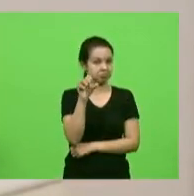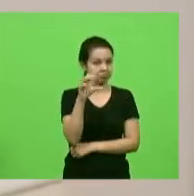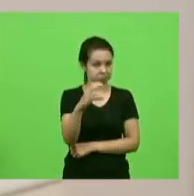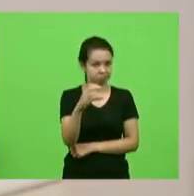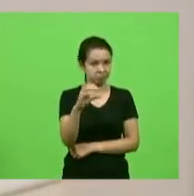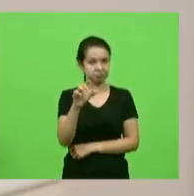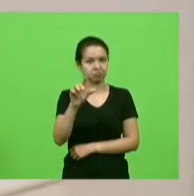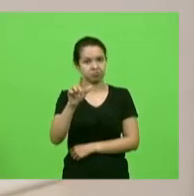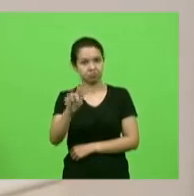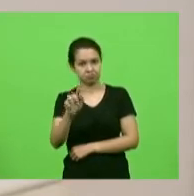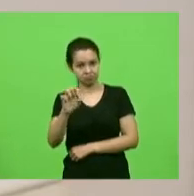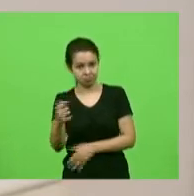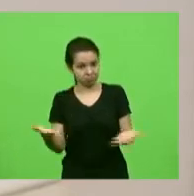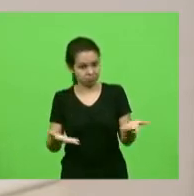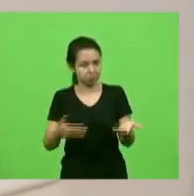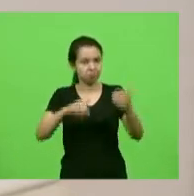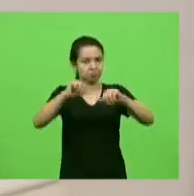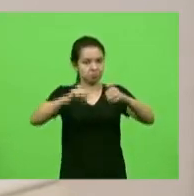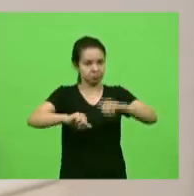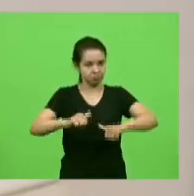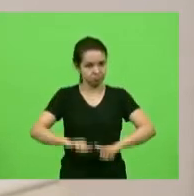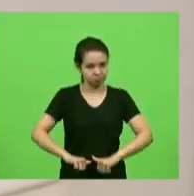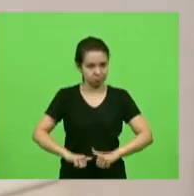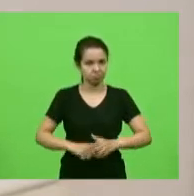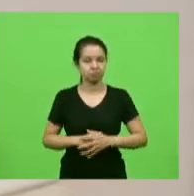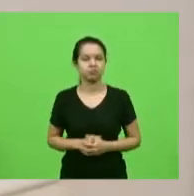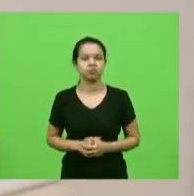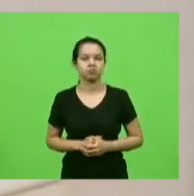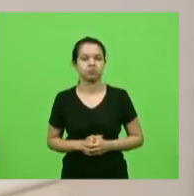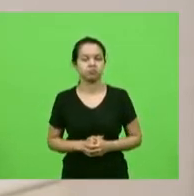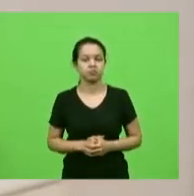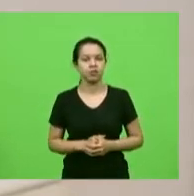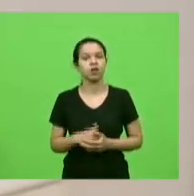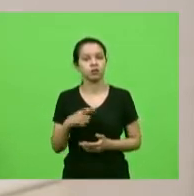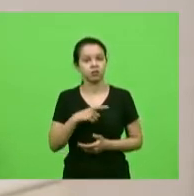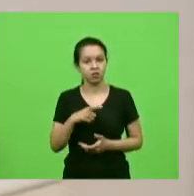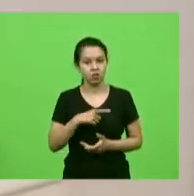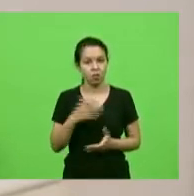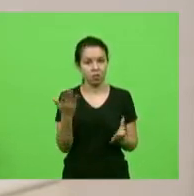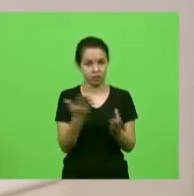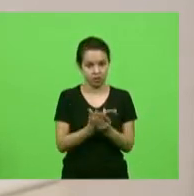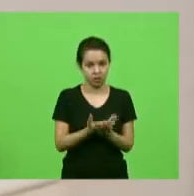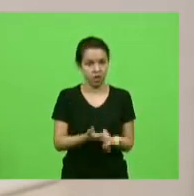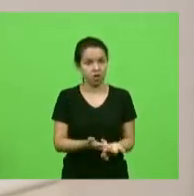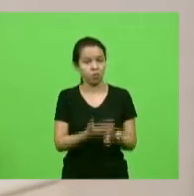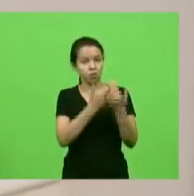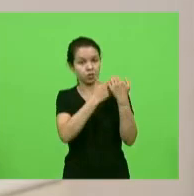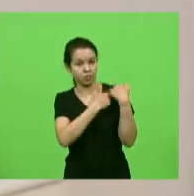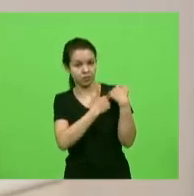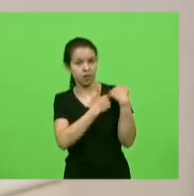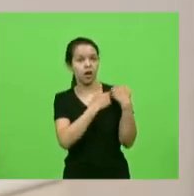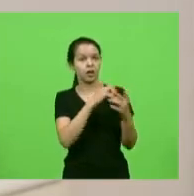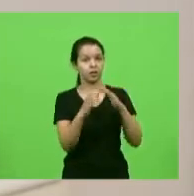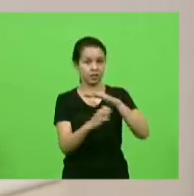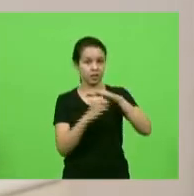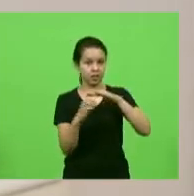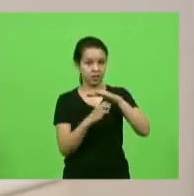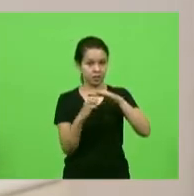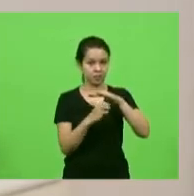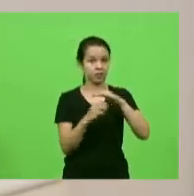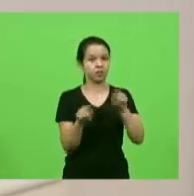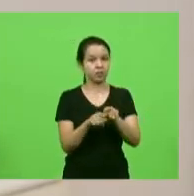análise, para os encaminhamentos finais quanto à instauração do processo de responsabilização das empresas e dos processos